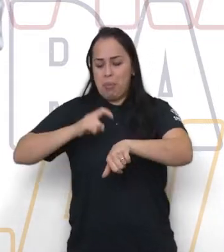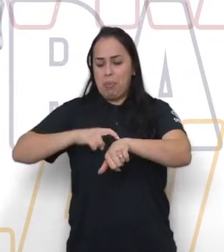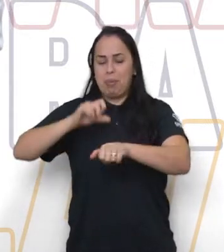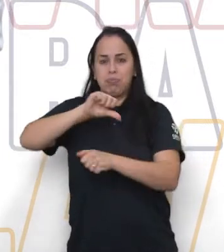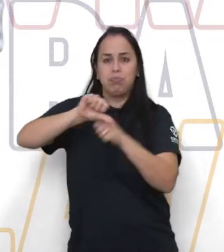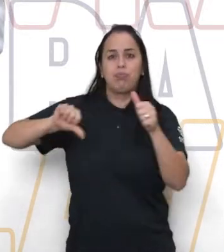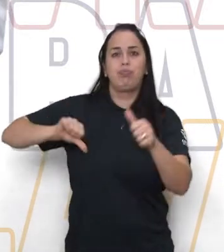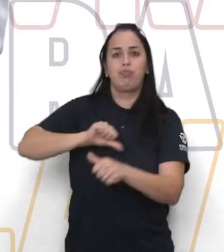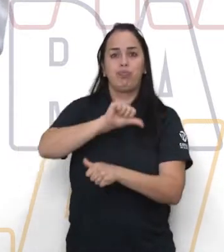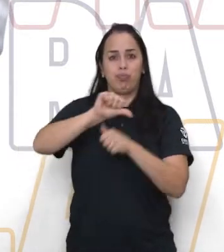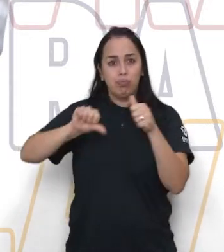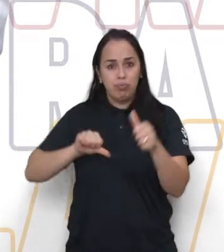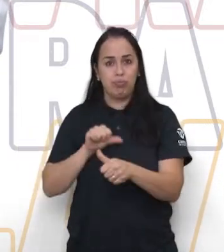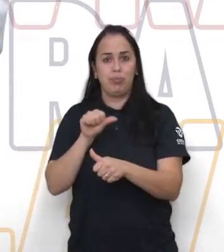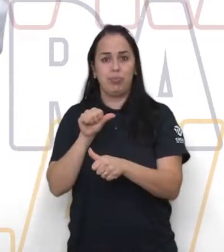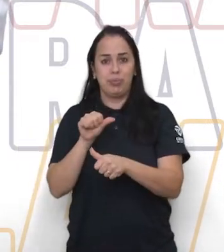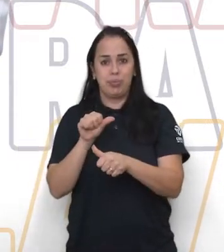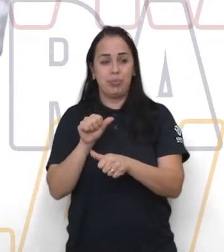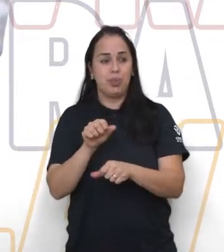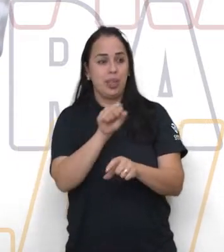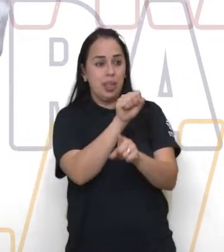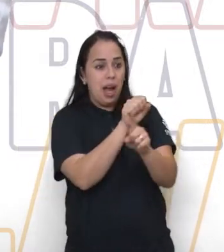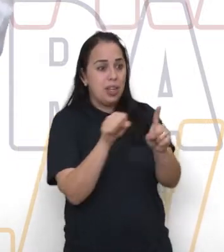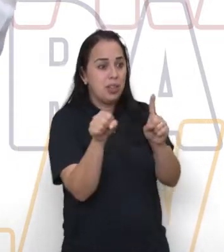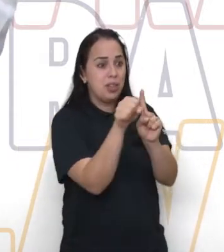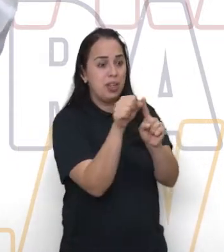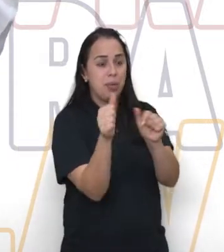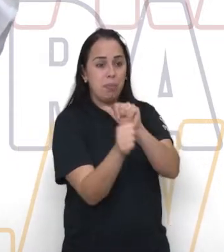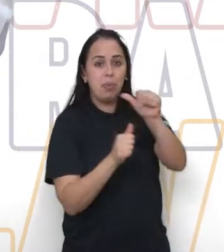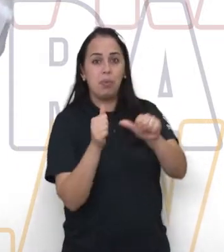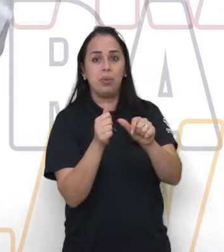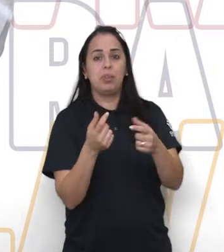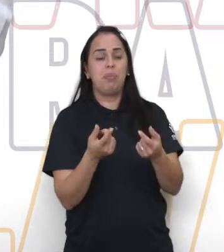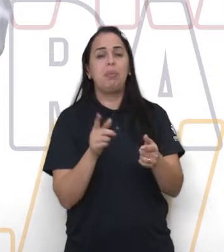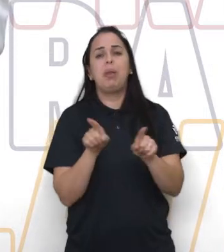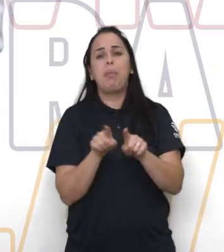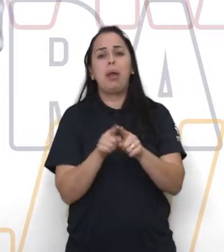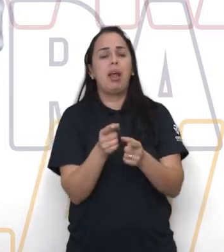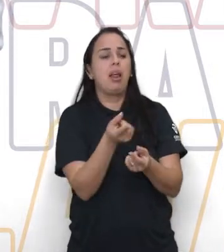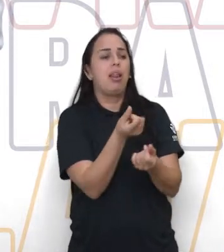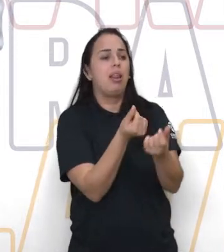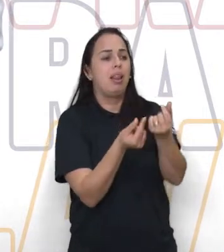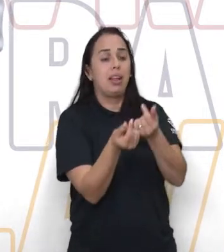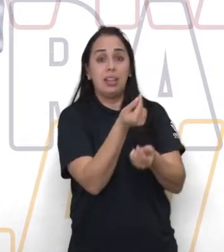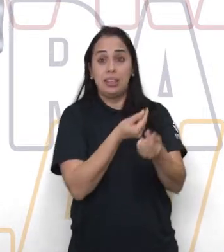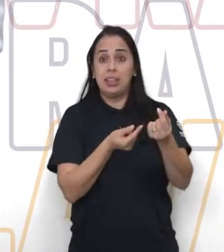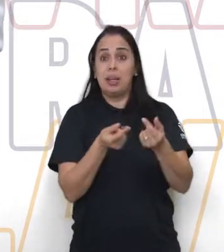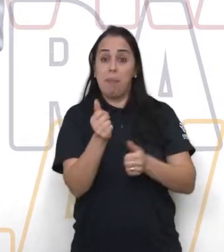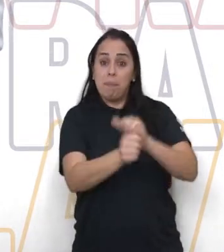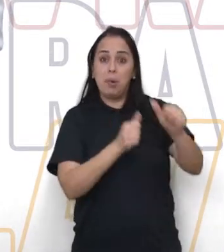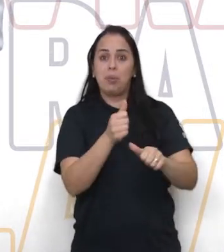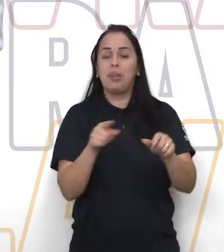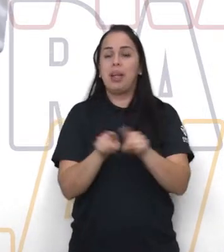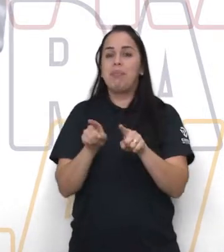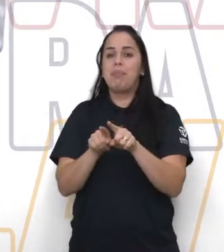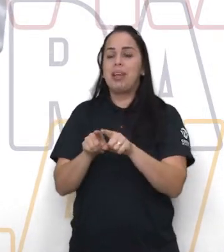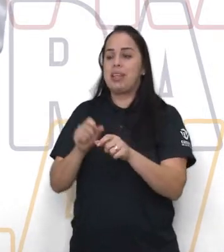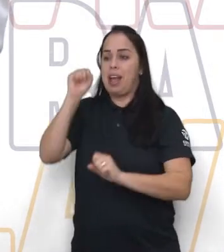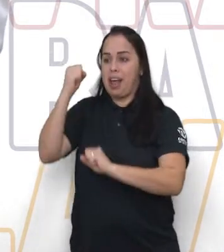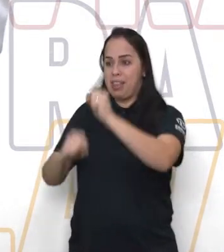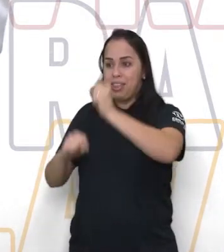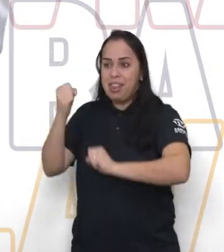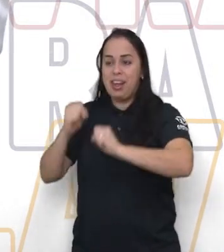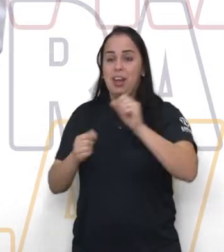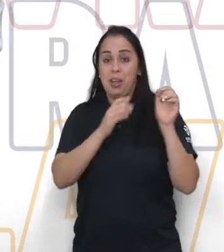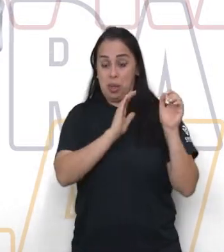muda as condições da sociedade né a relação com dinheiro a relação com a produção são as grandes